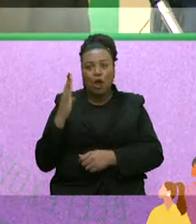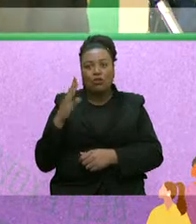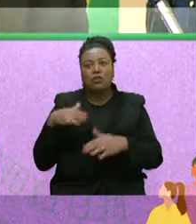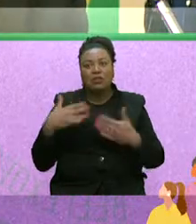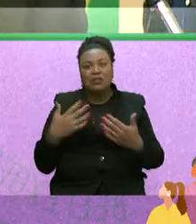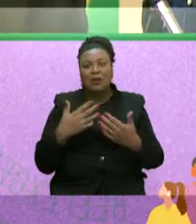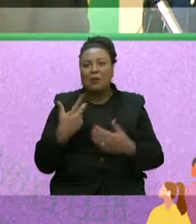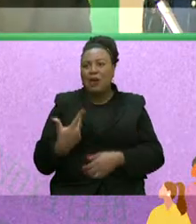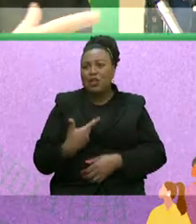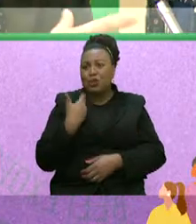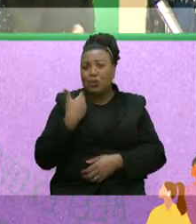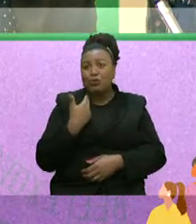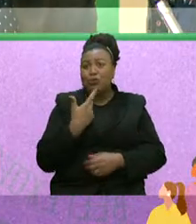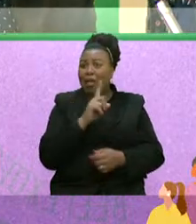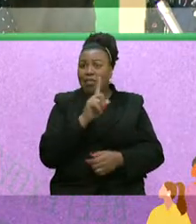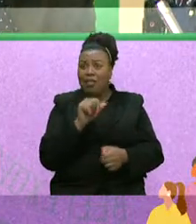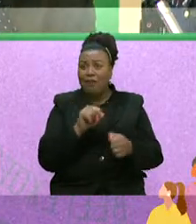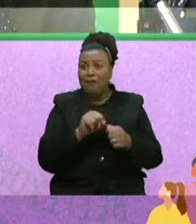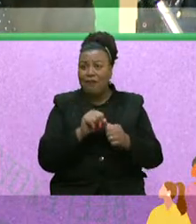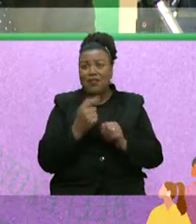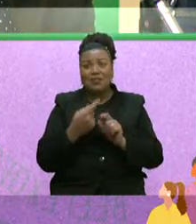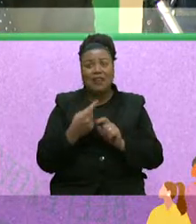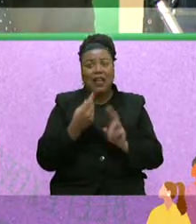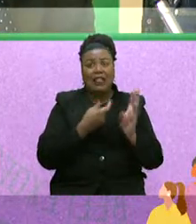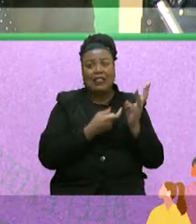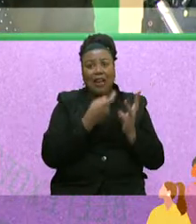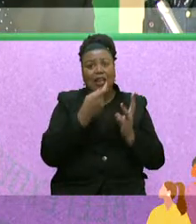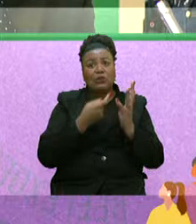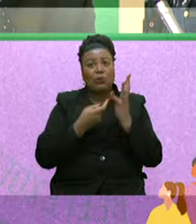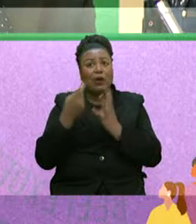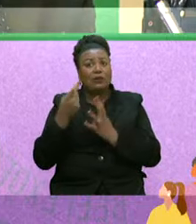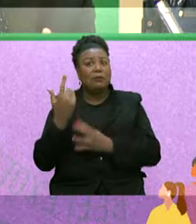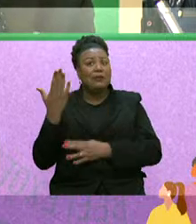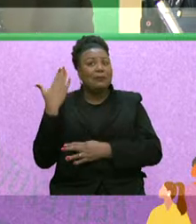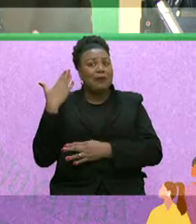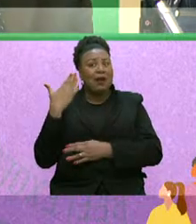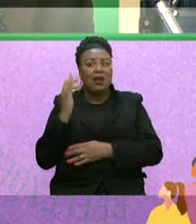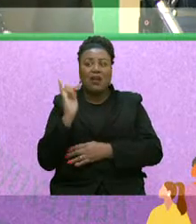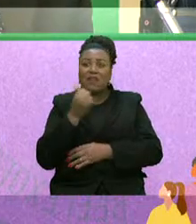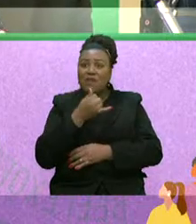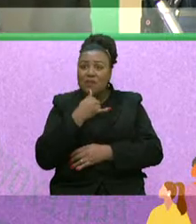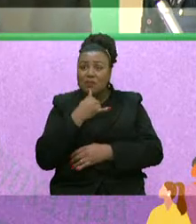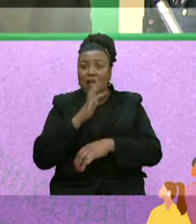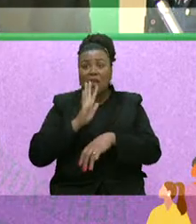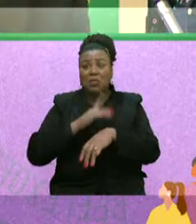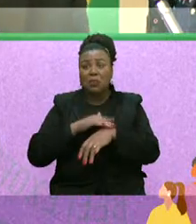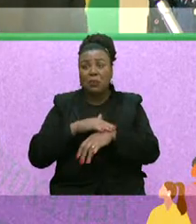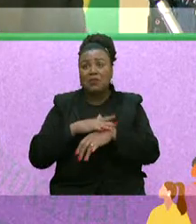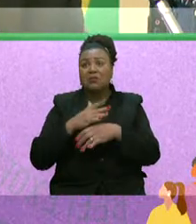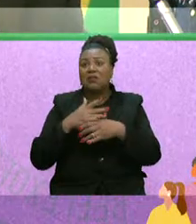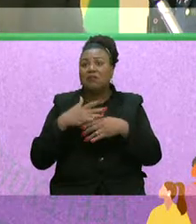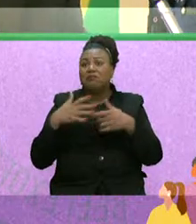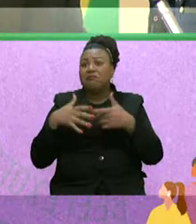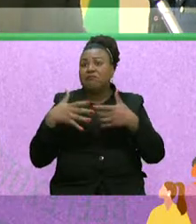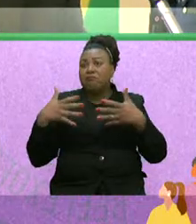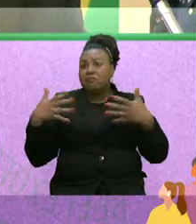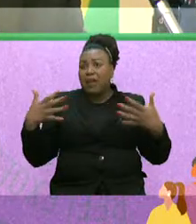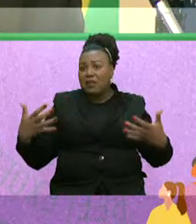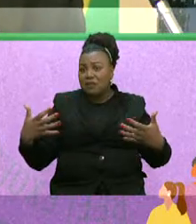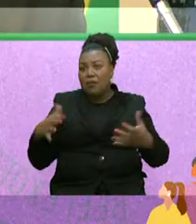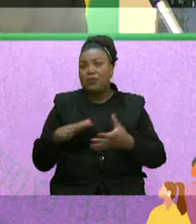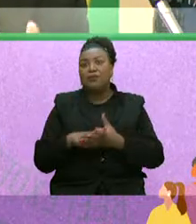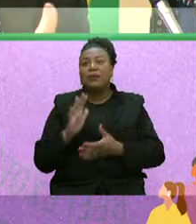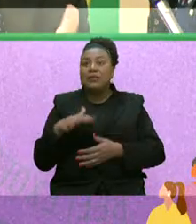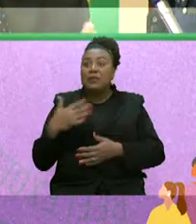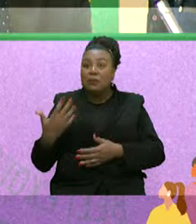Então, aquela cirurgia que deixou de ser feita 3, 4 meses atrás, infelizmente, a doença, em maior ou menor grau, evoluiu.